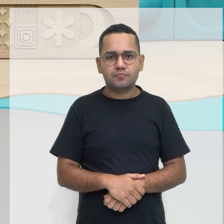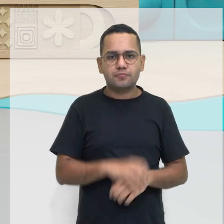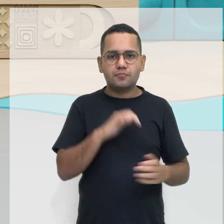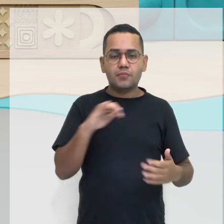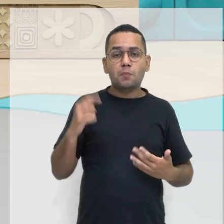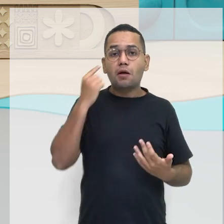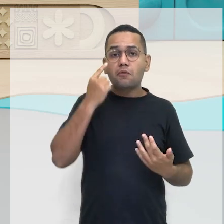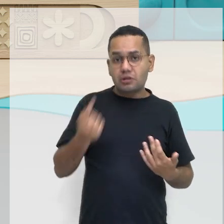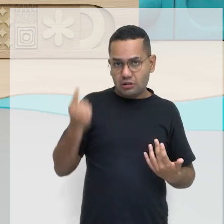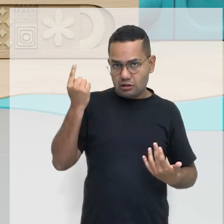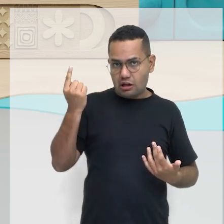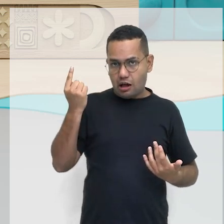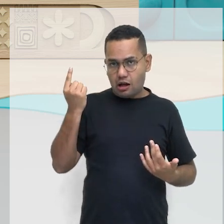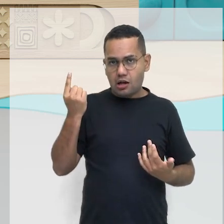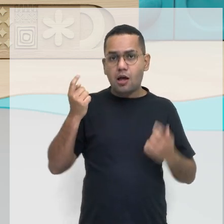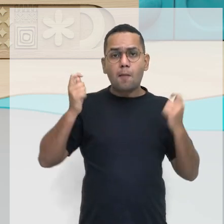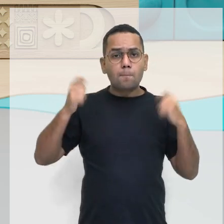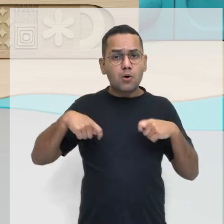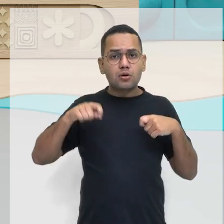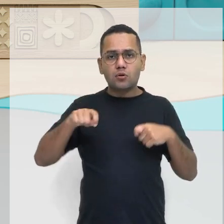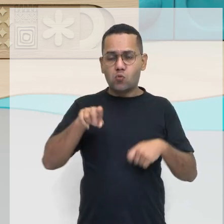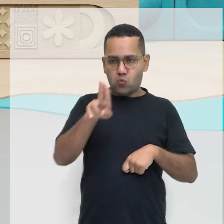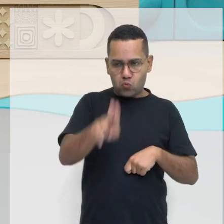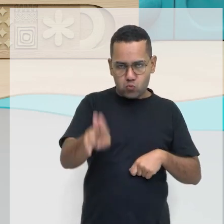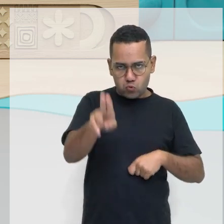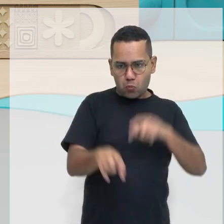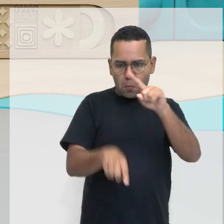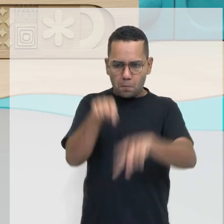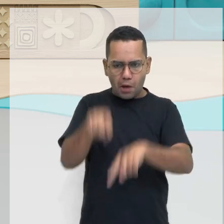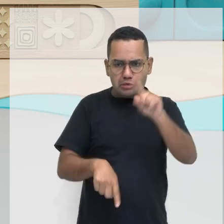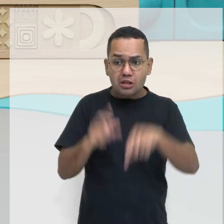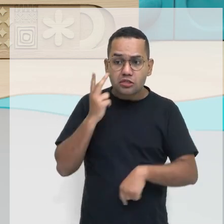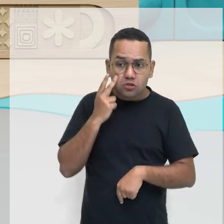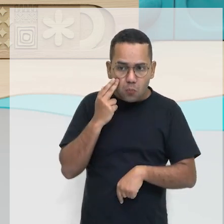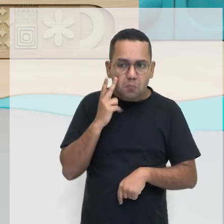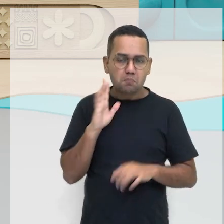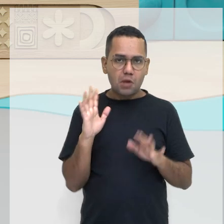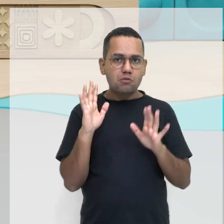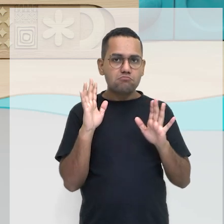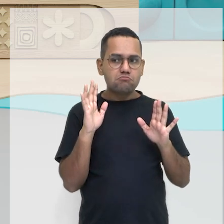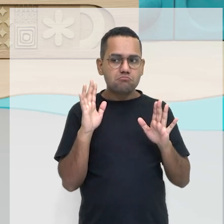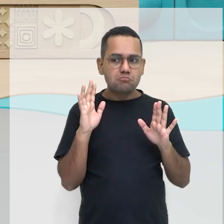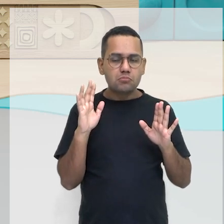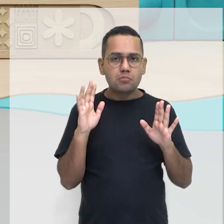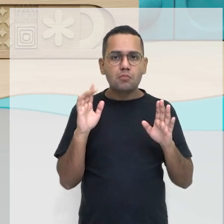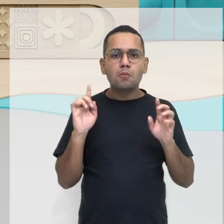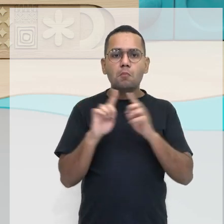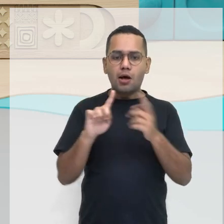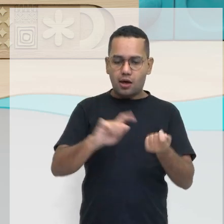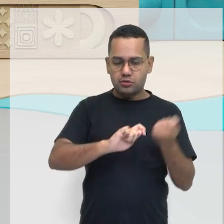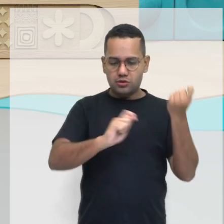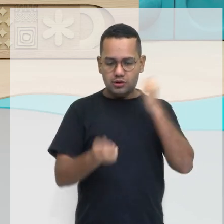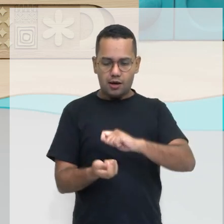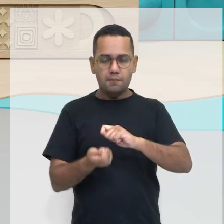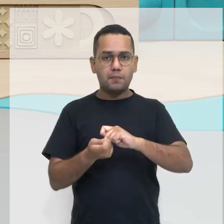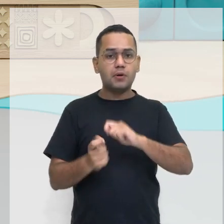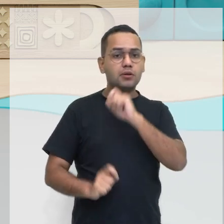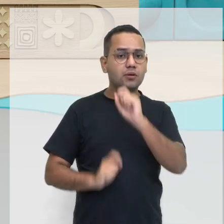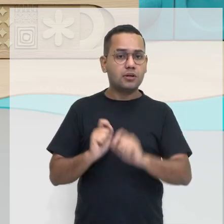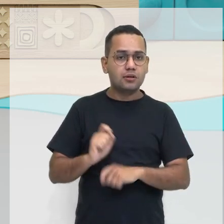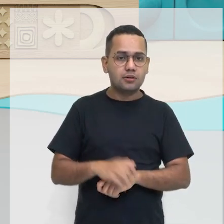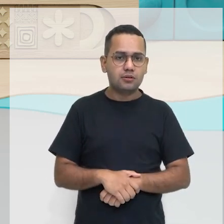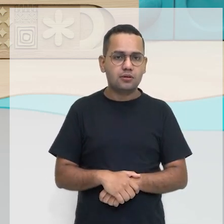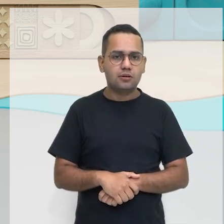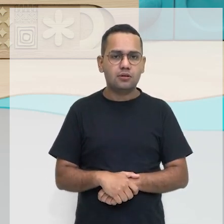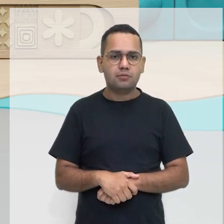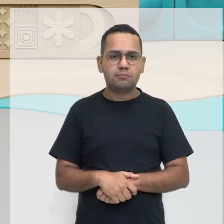comum que tem uma funcionalidade que às vezes passa despercebido e transforma em uma